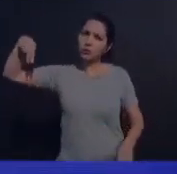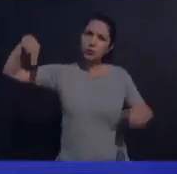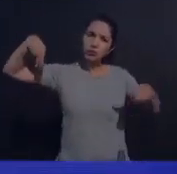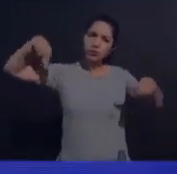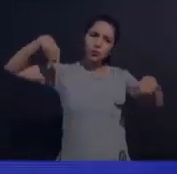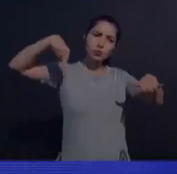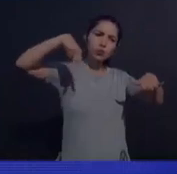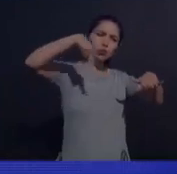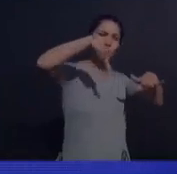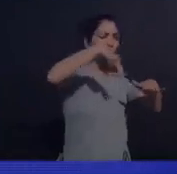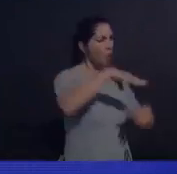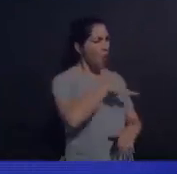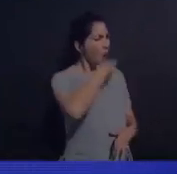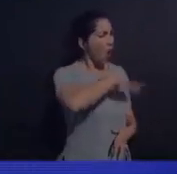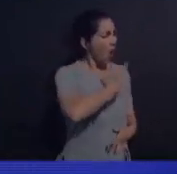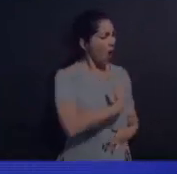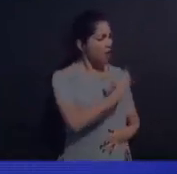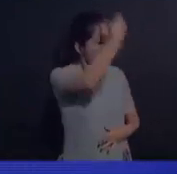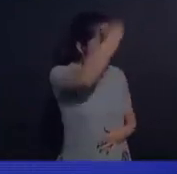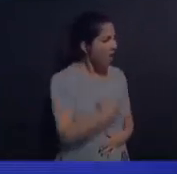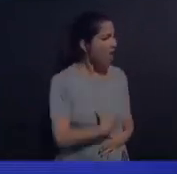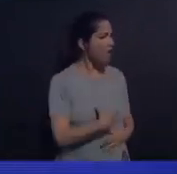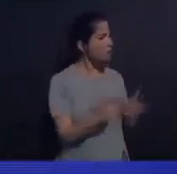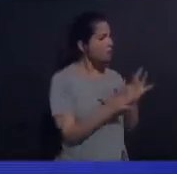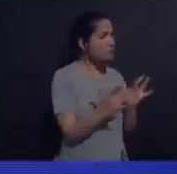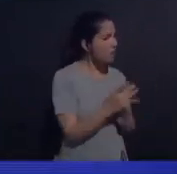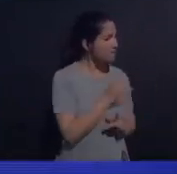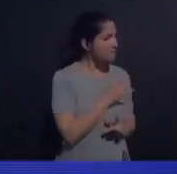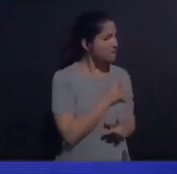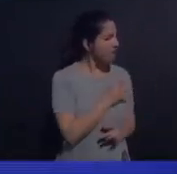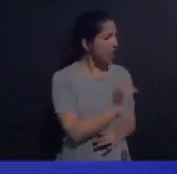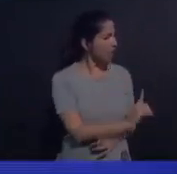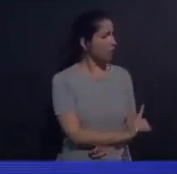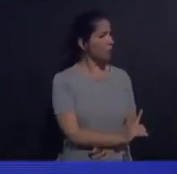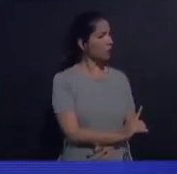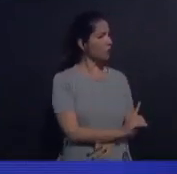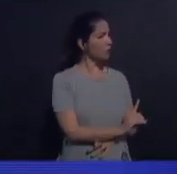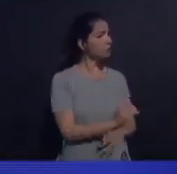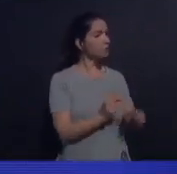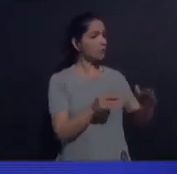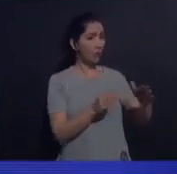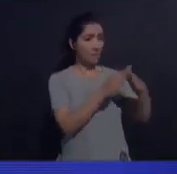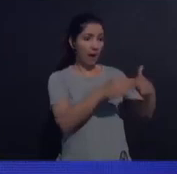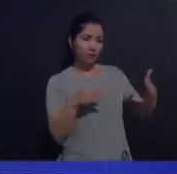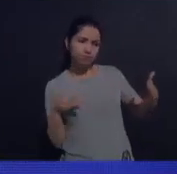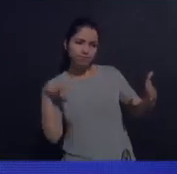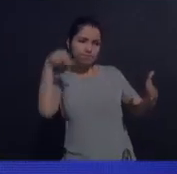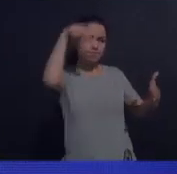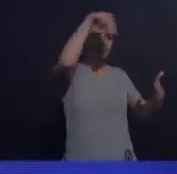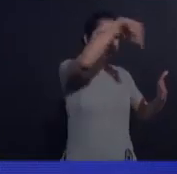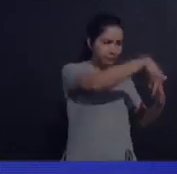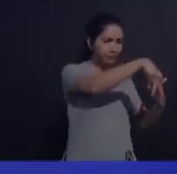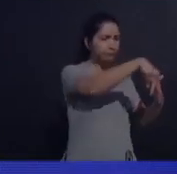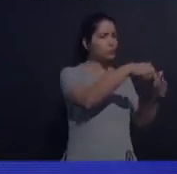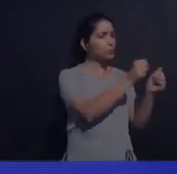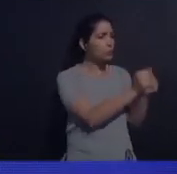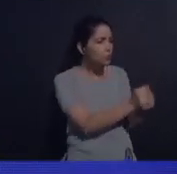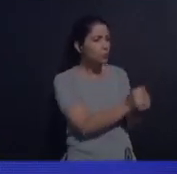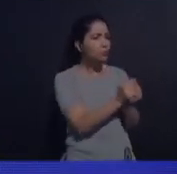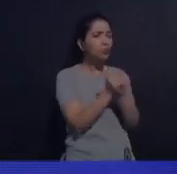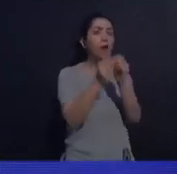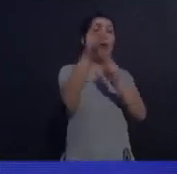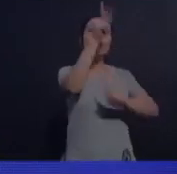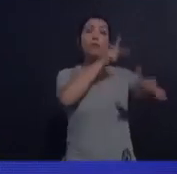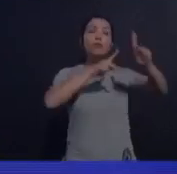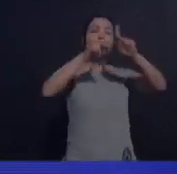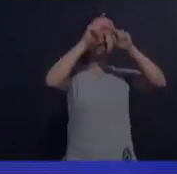disse coragem sou eu não tenho medo então subiu no barco para junto deles e o vento